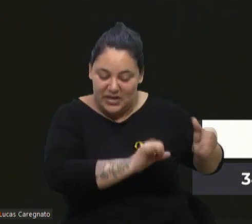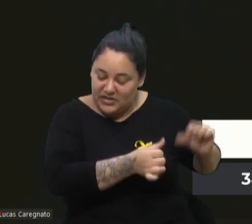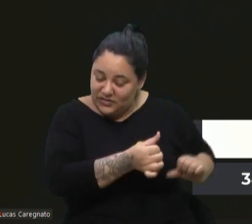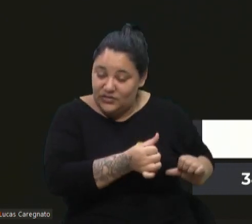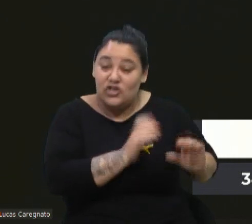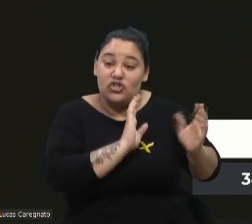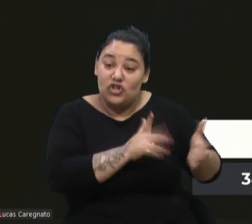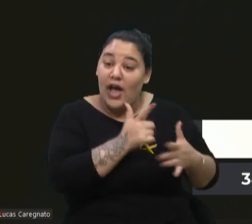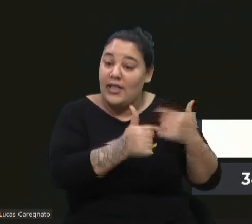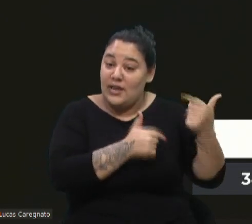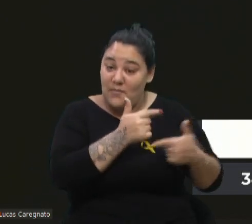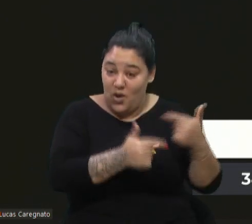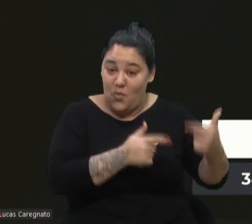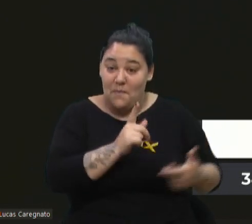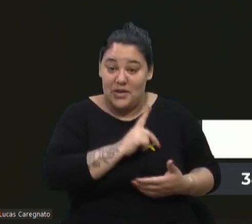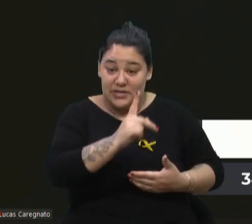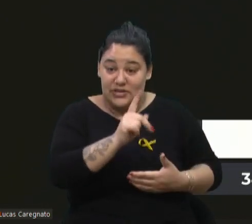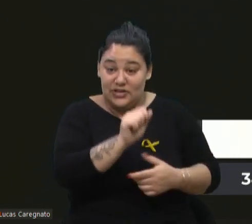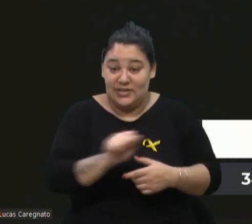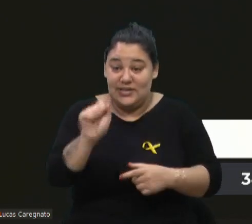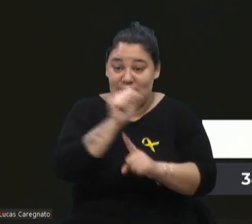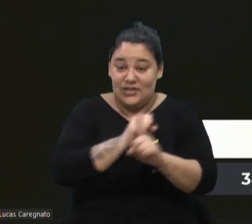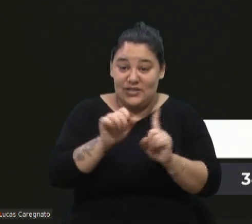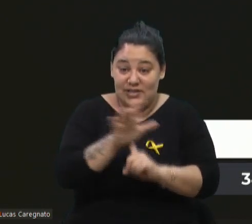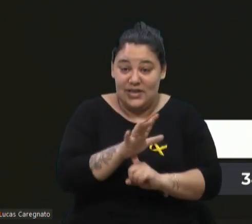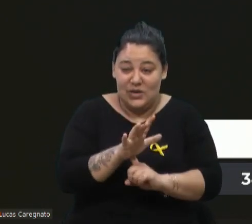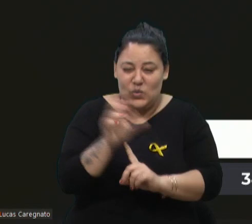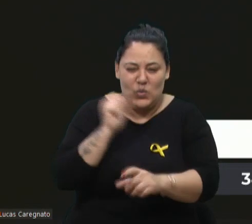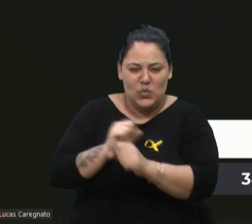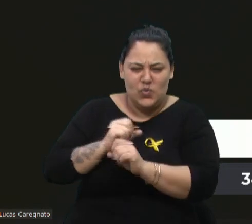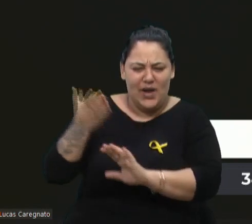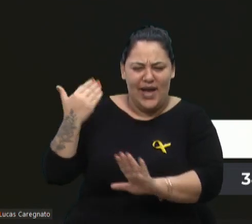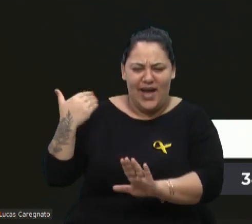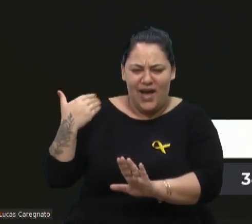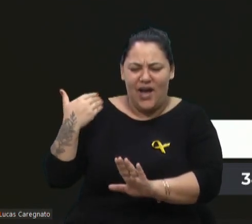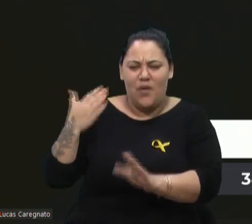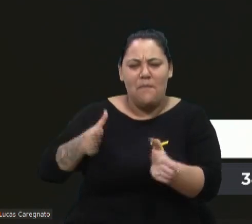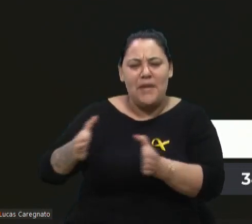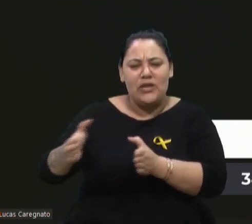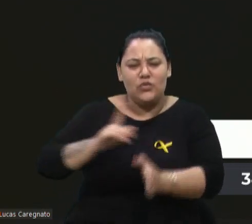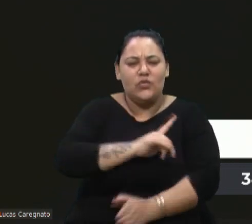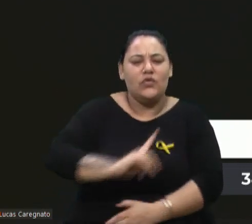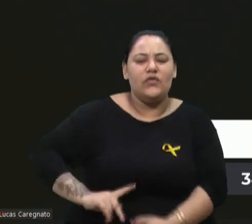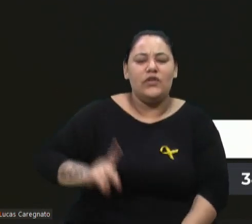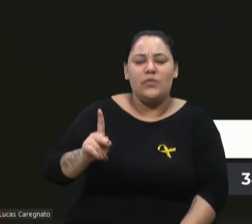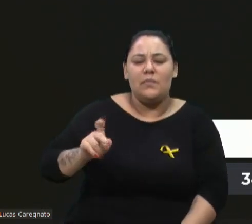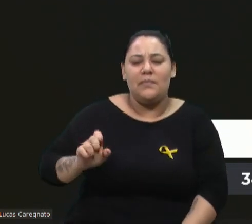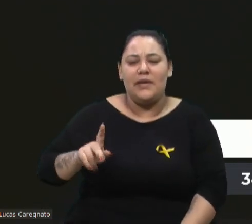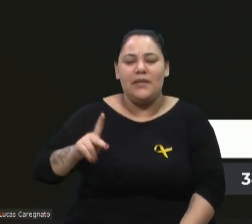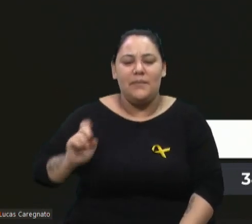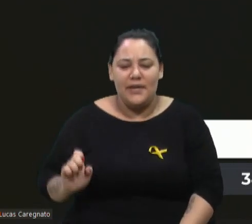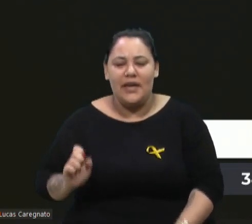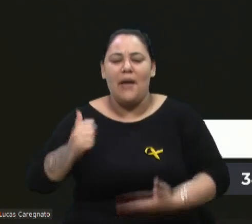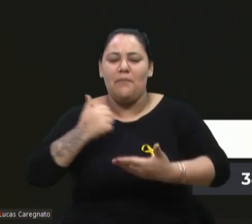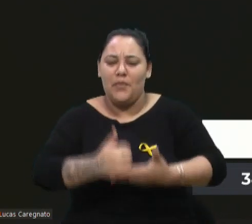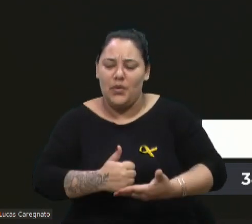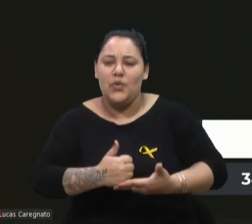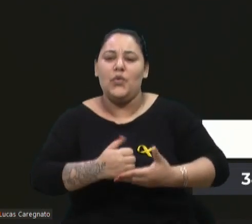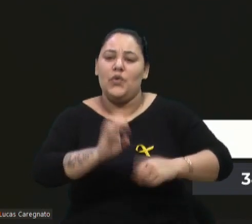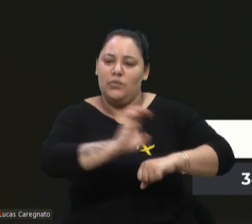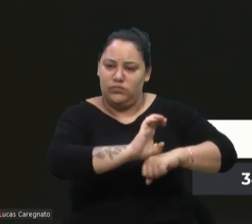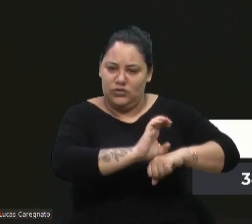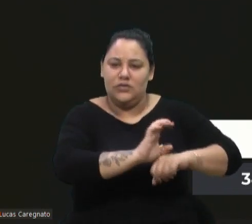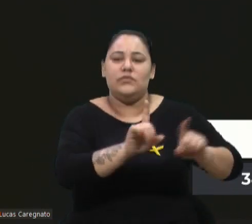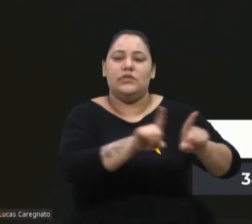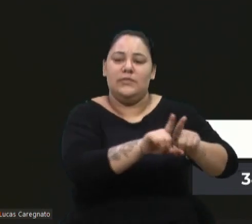Assistência Social à época do governo Pepe, contribuiu, né, dentro da institucionalidade, fora dela, em